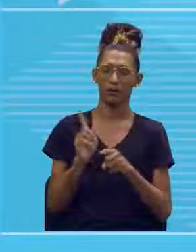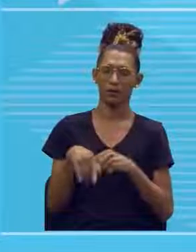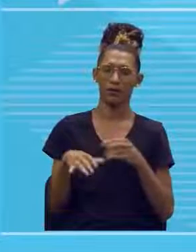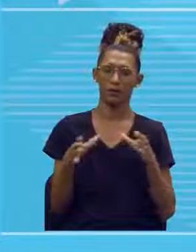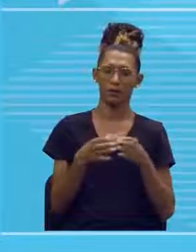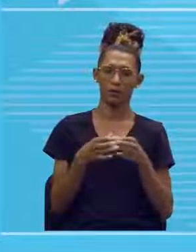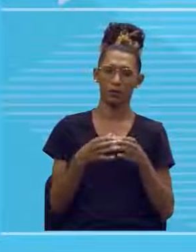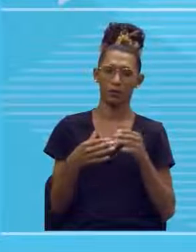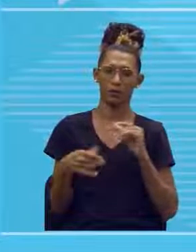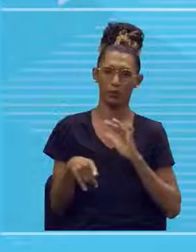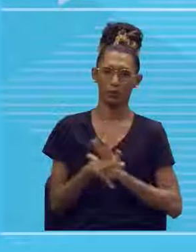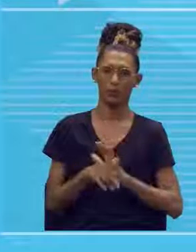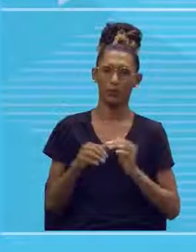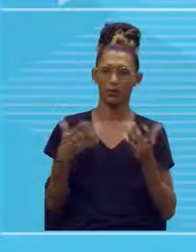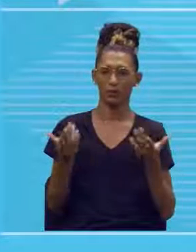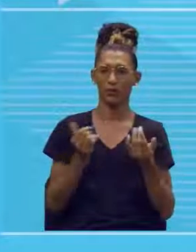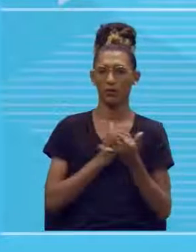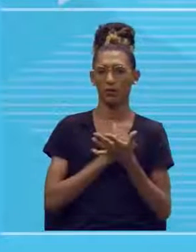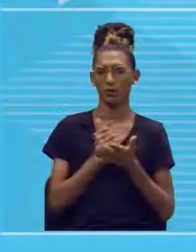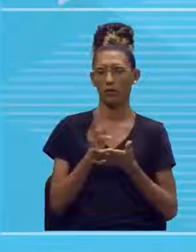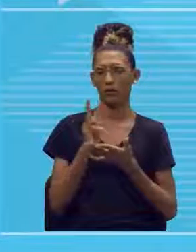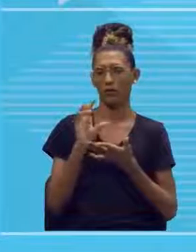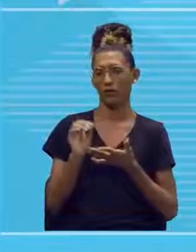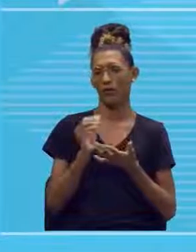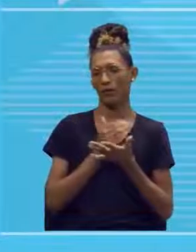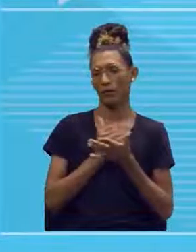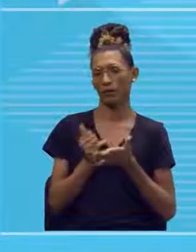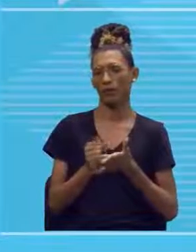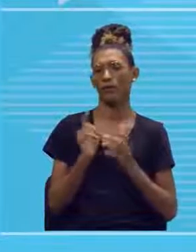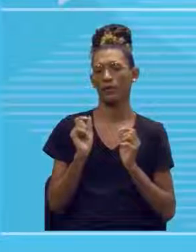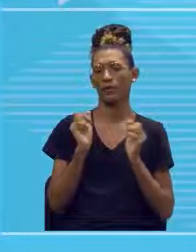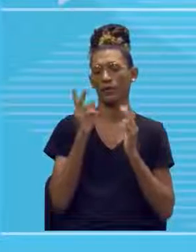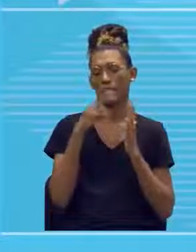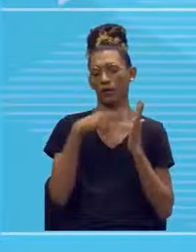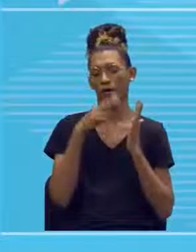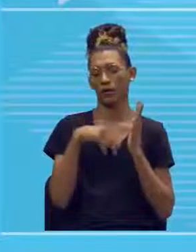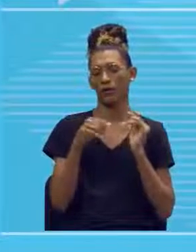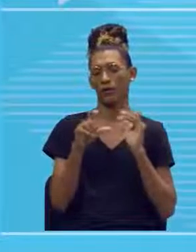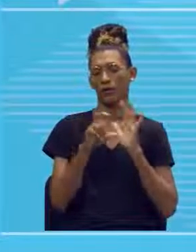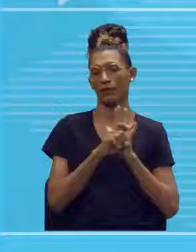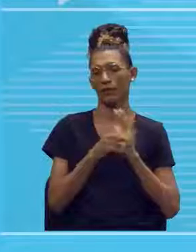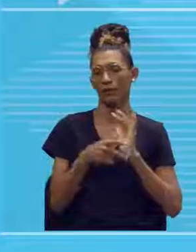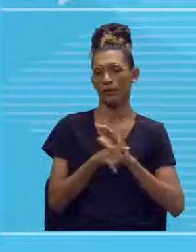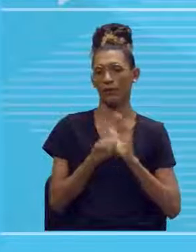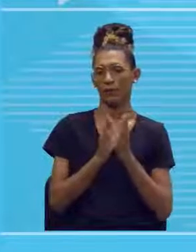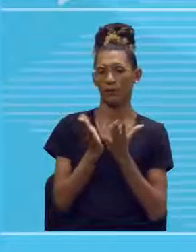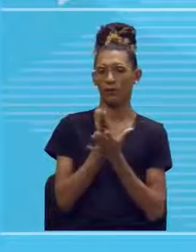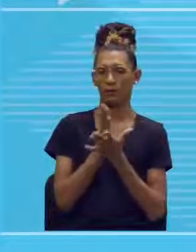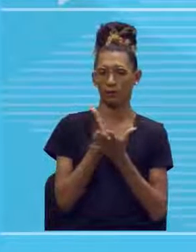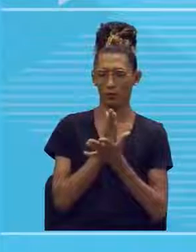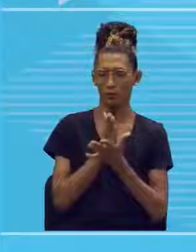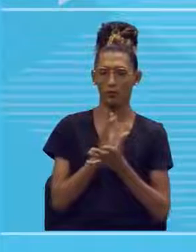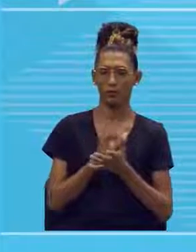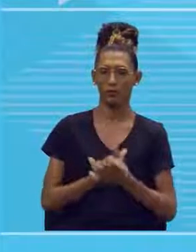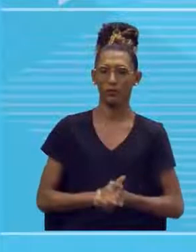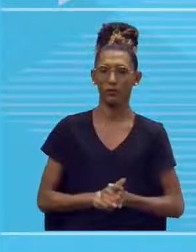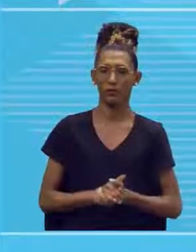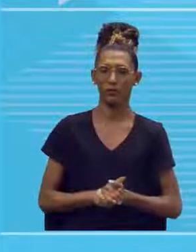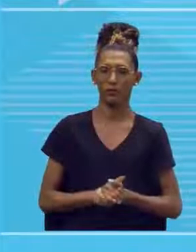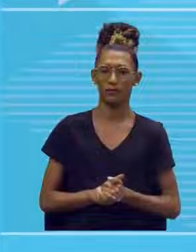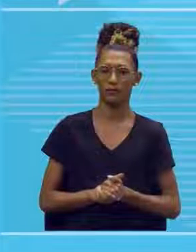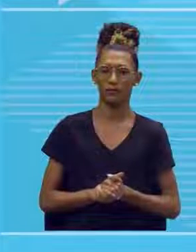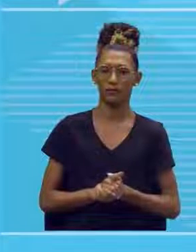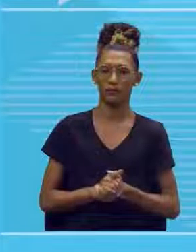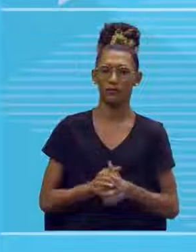eu vou começar aqui com a leitura de um trecho do livro que traz otacao era Ah tá